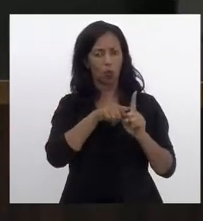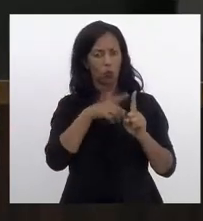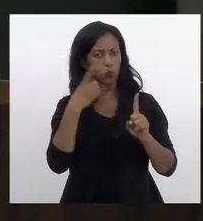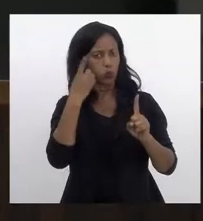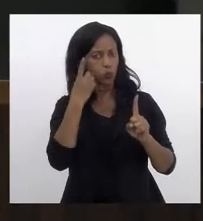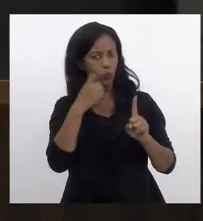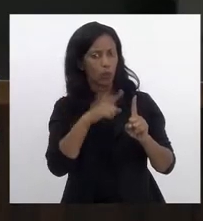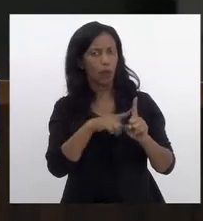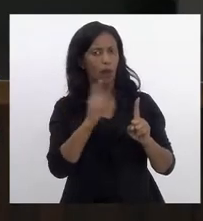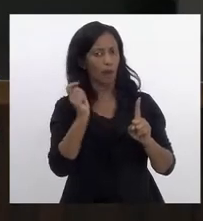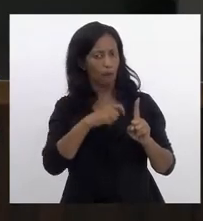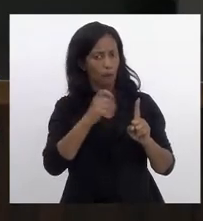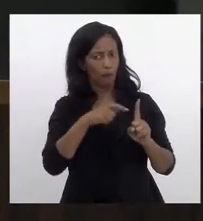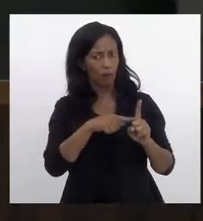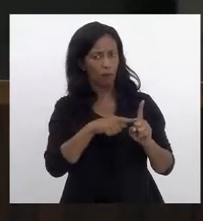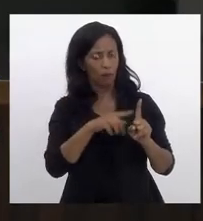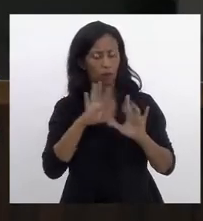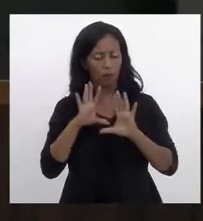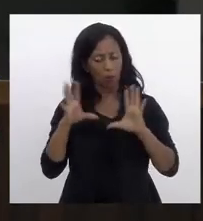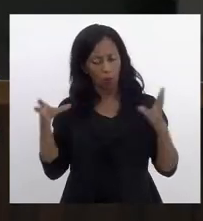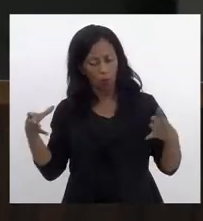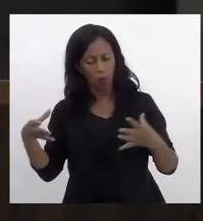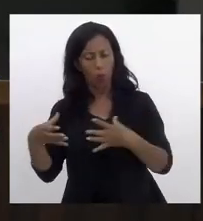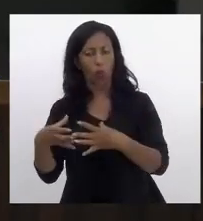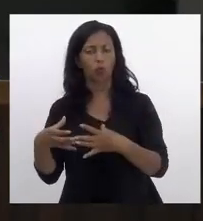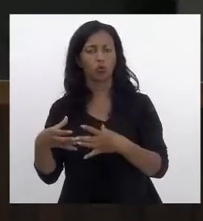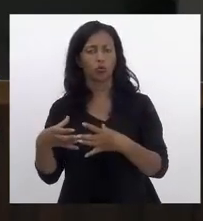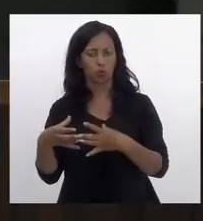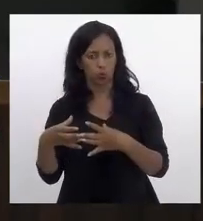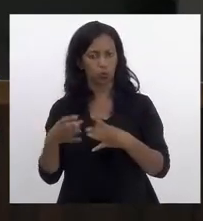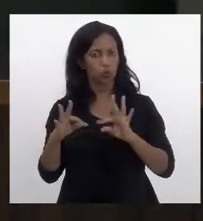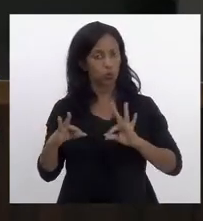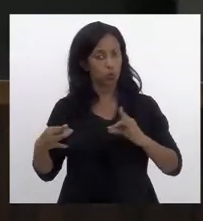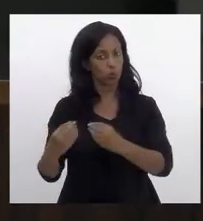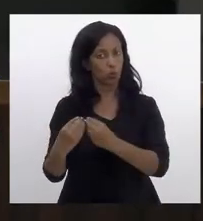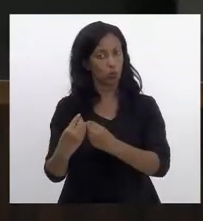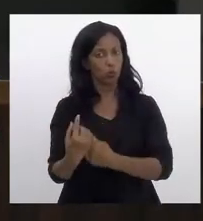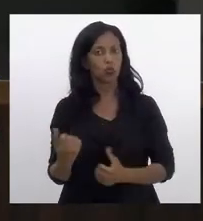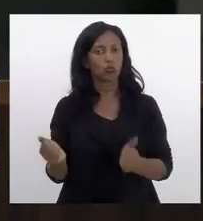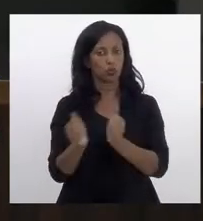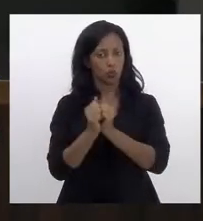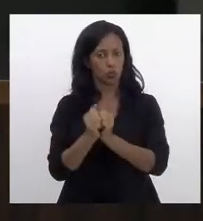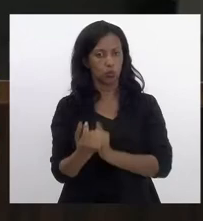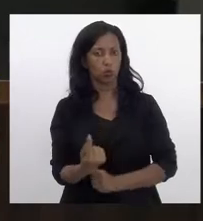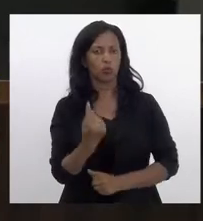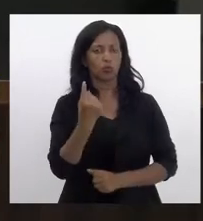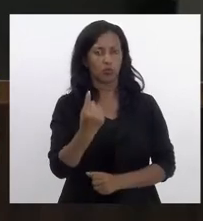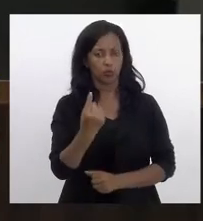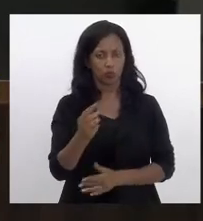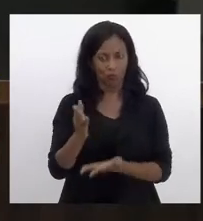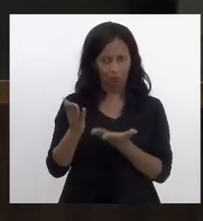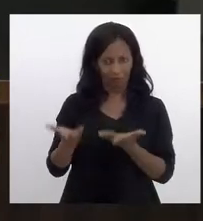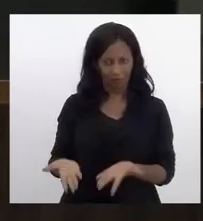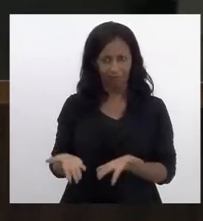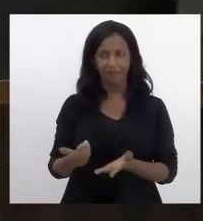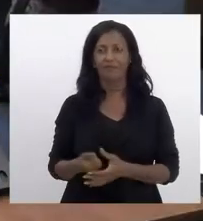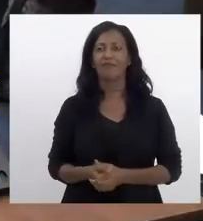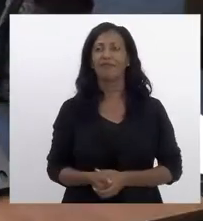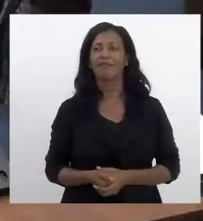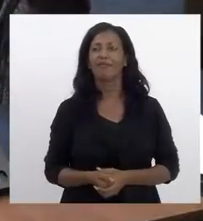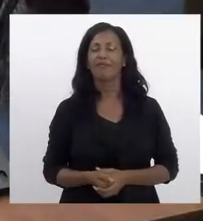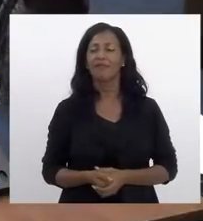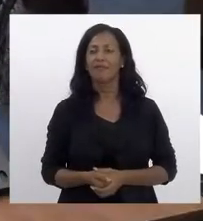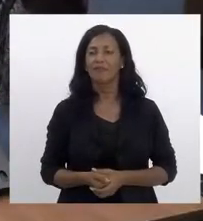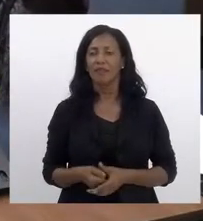mas não pode como um conjunto aqui da casa. Não é isso, deputado Atila Nunes? Senhor presidente, eu também